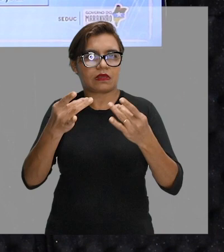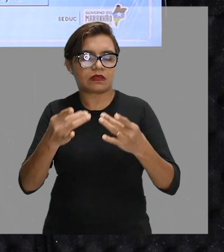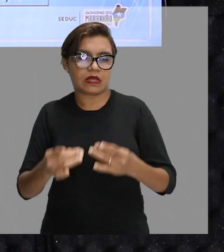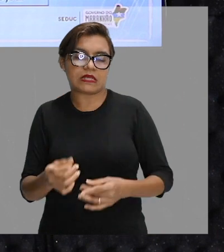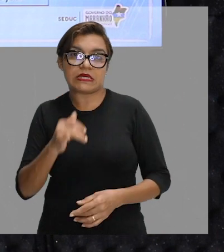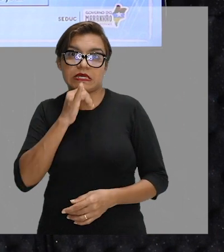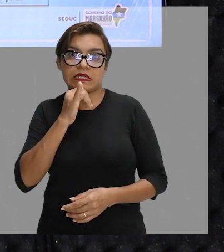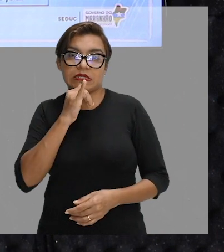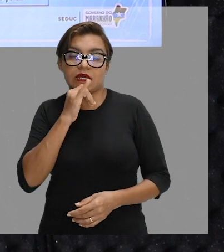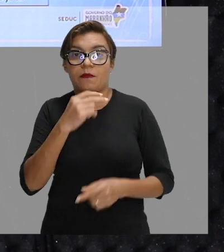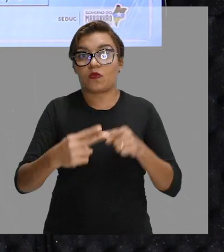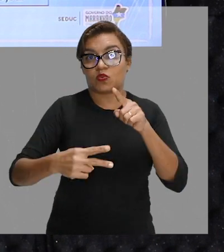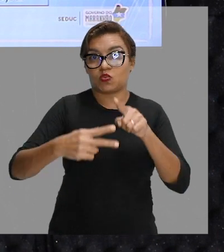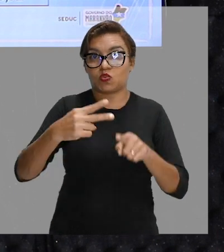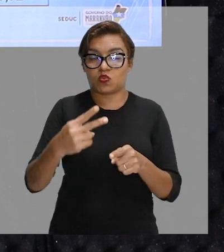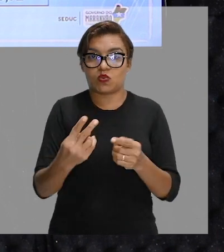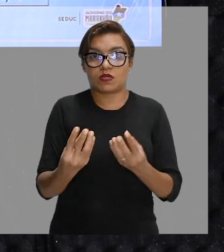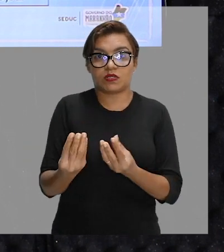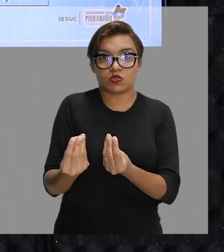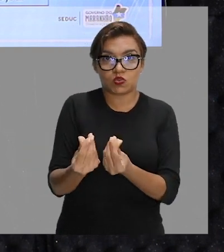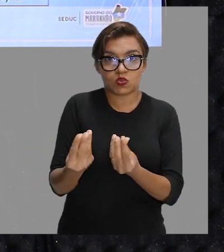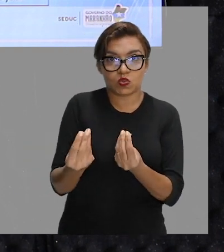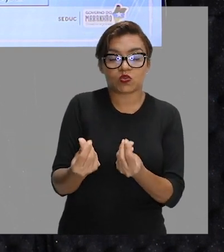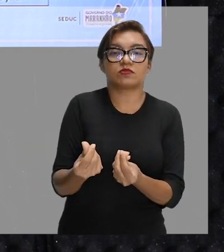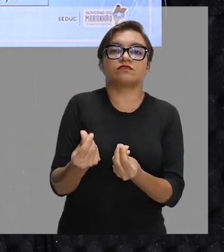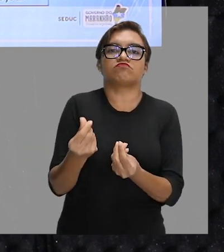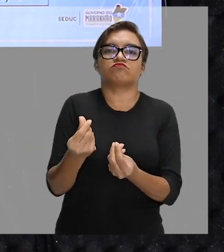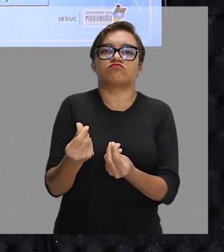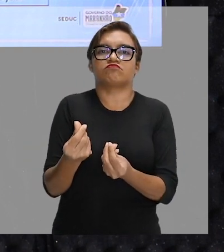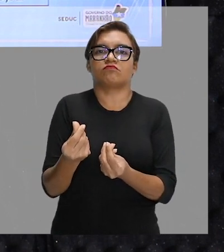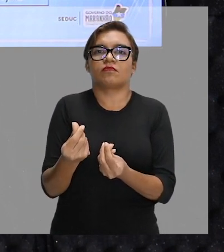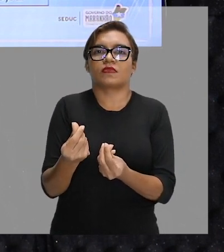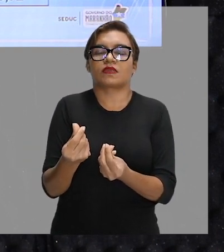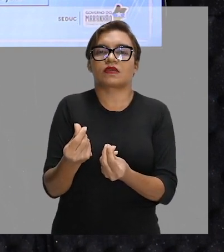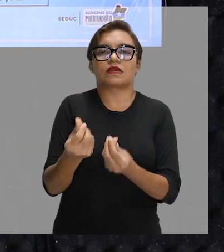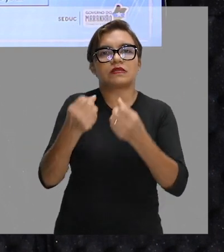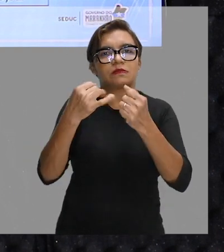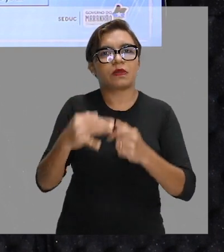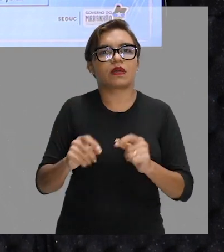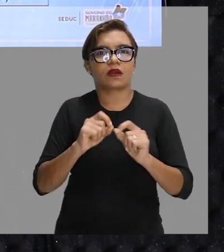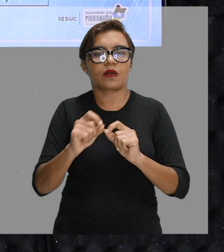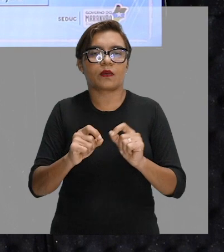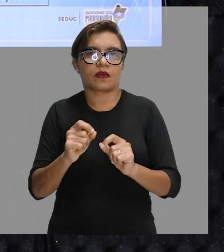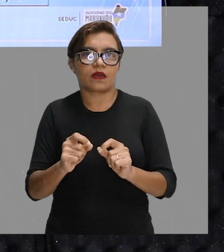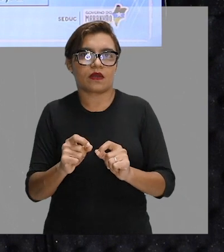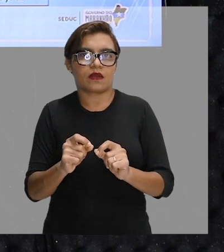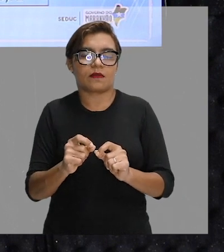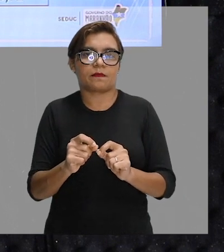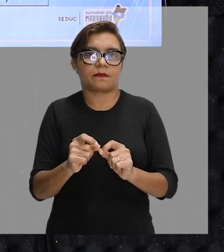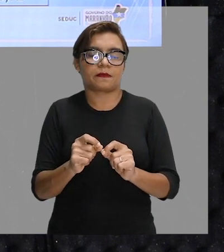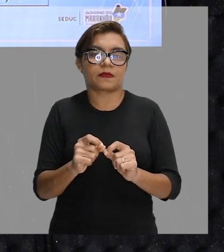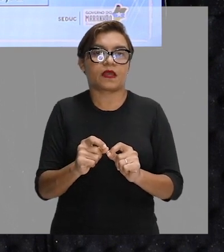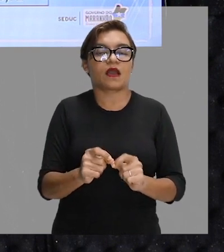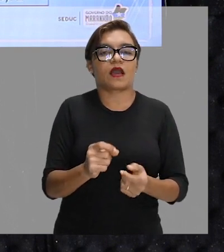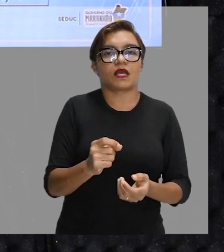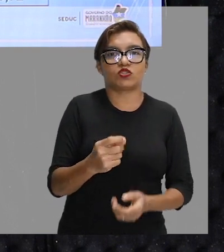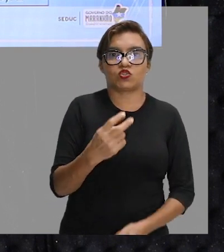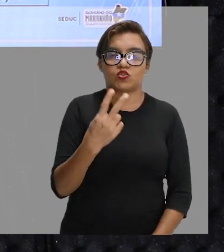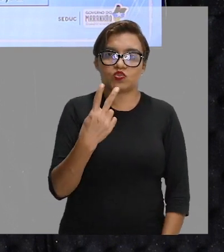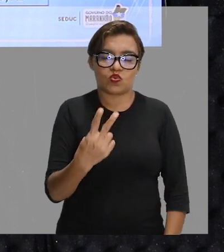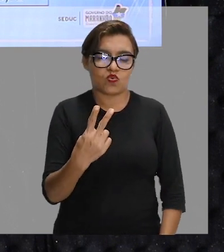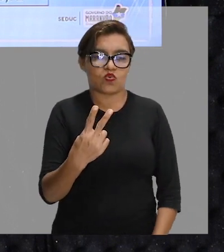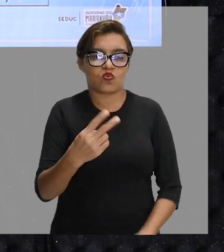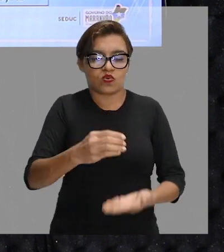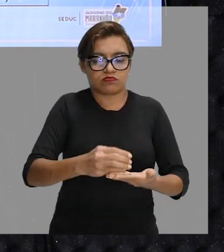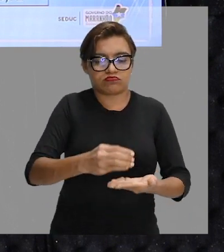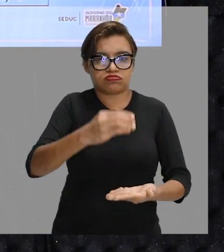Duas soluções, de glicose, uma 1 mol por litro, outra 2 mol por litro. Turma, 2 mol por litro quer dizer que